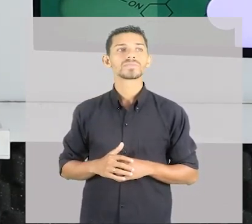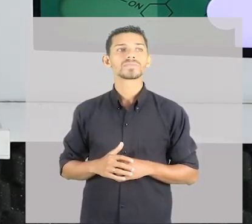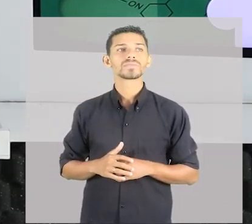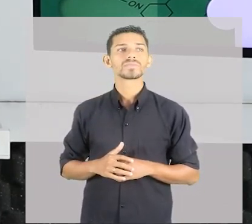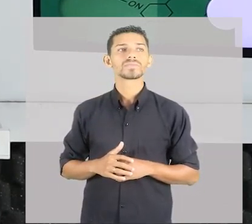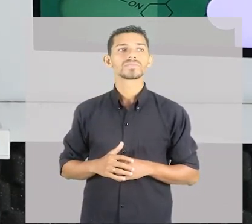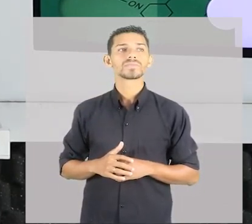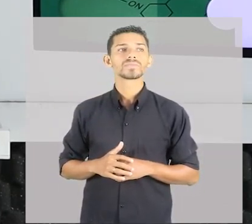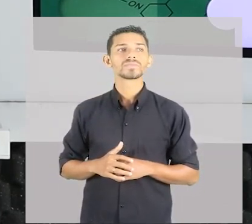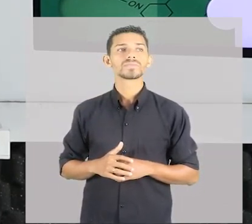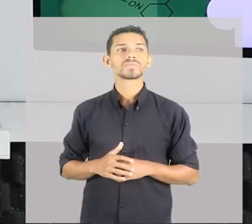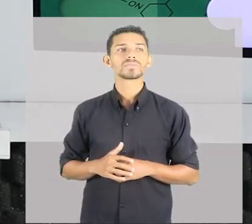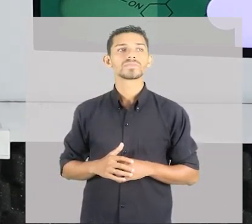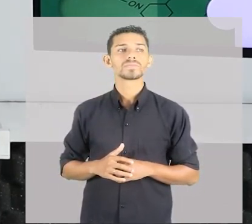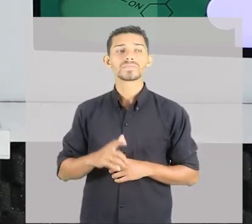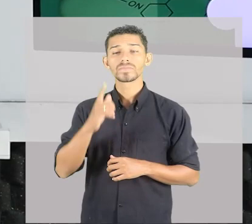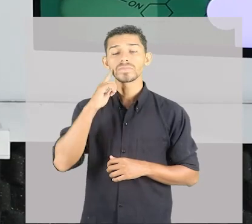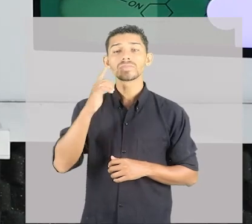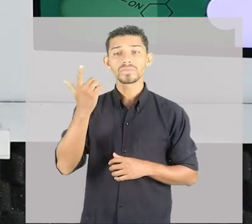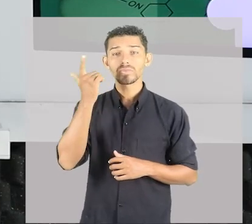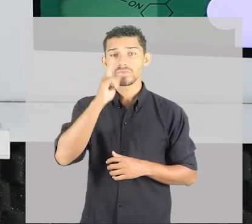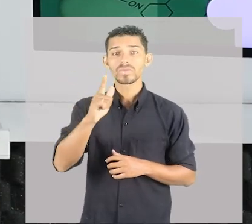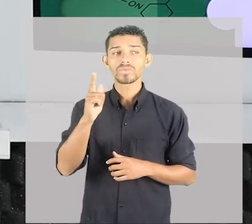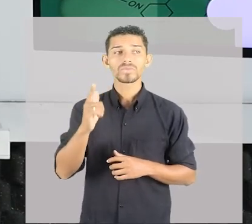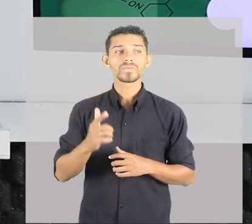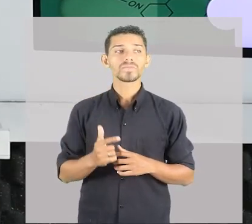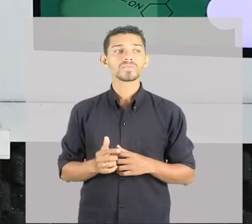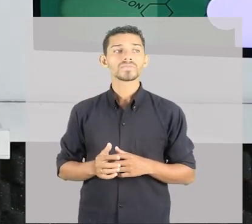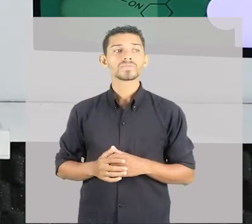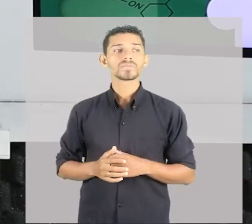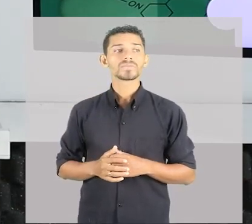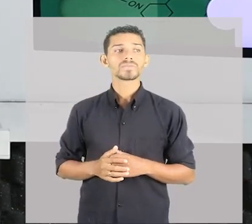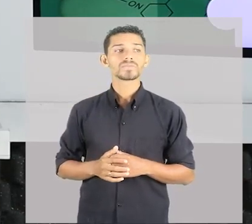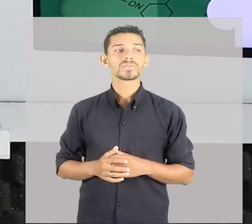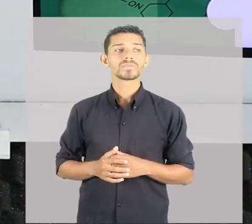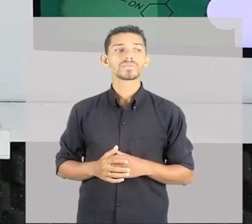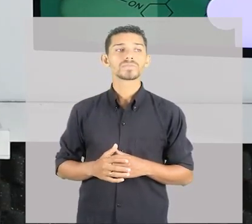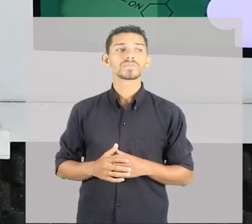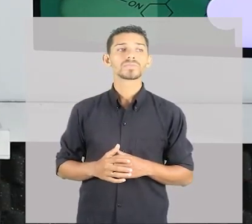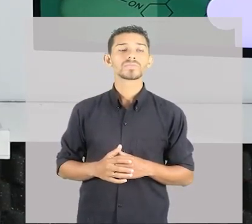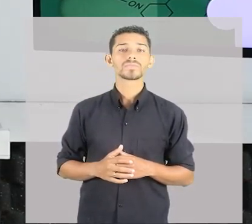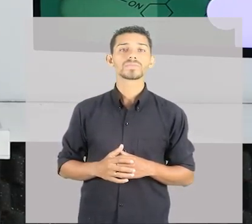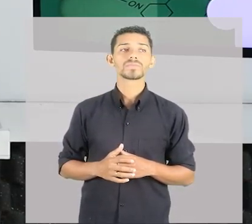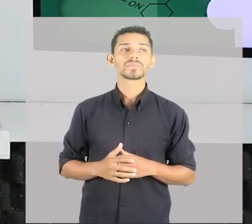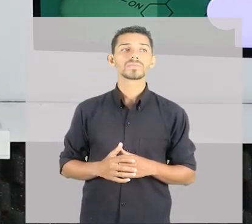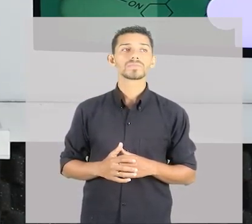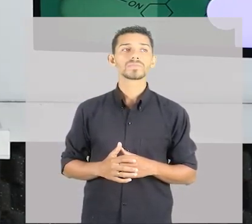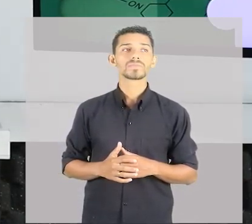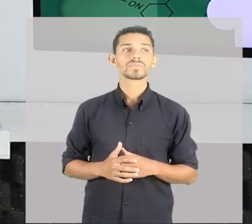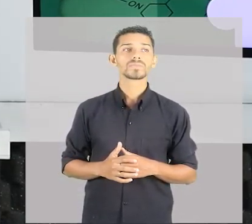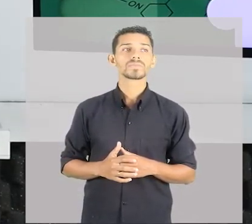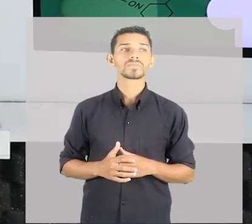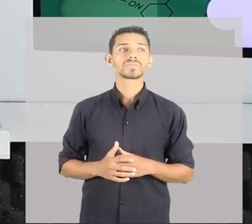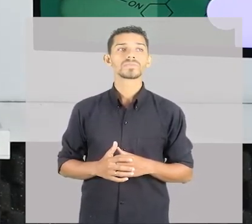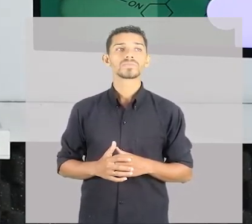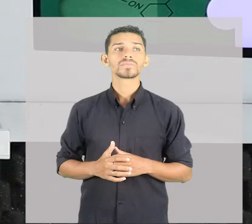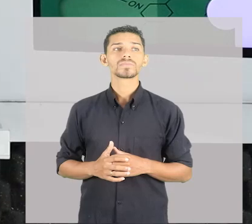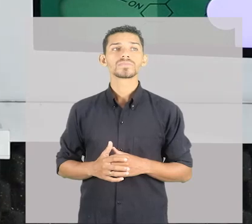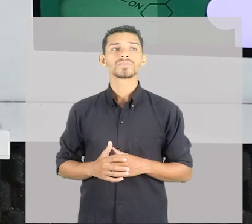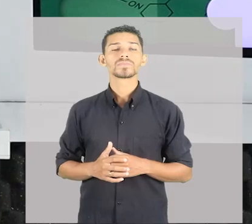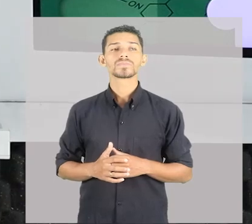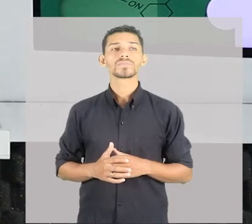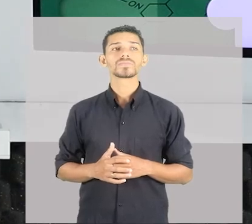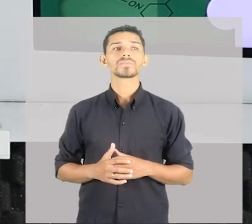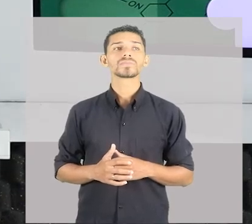gases isso aqui me ajuda muito tá a equação geral dos gases são as condições de pressão volume e